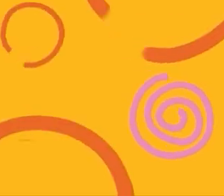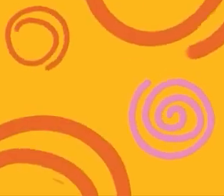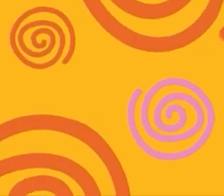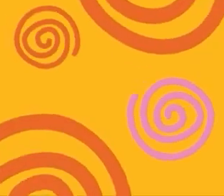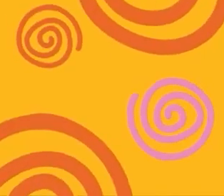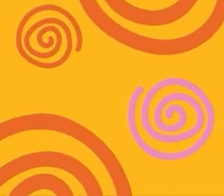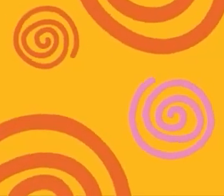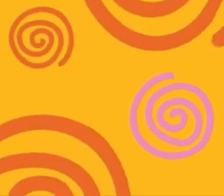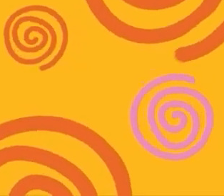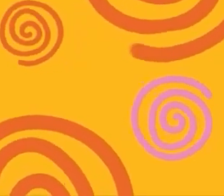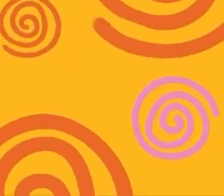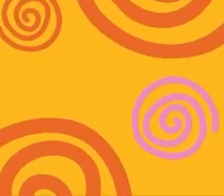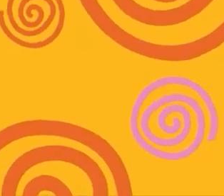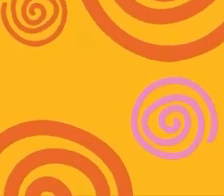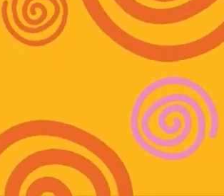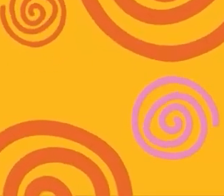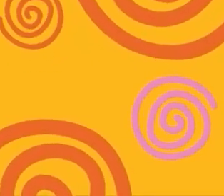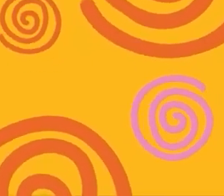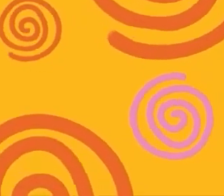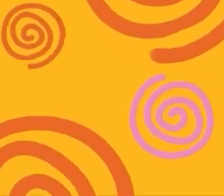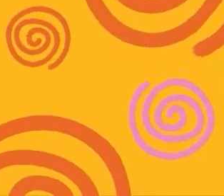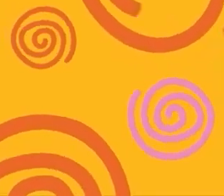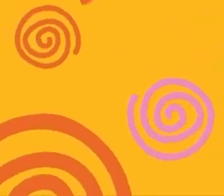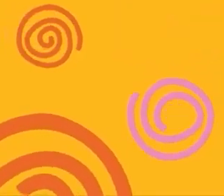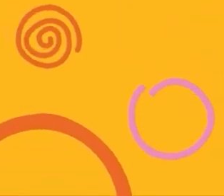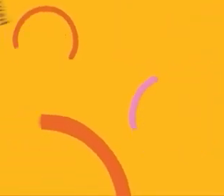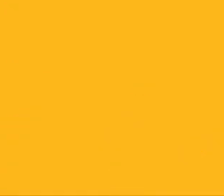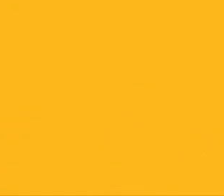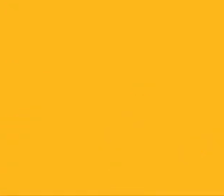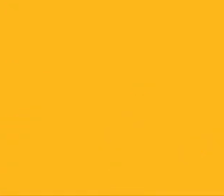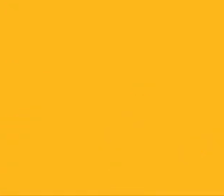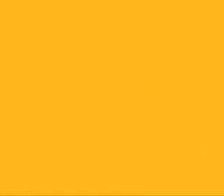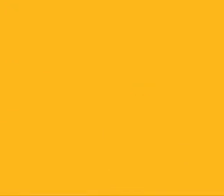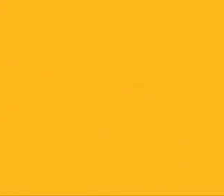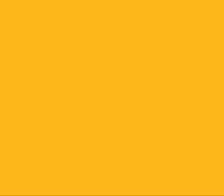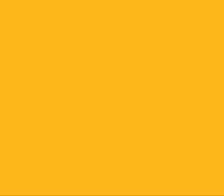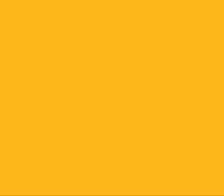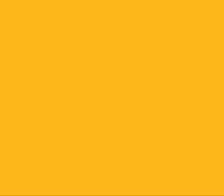Ministério da Cultura e CBMM apresentam a 13ª edição do Fliaraxá.